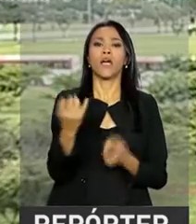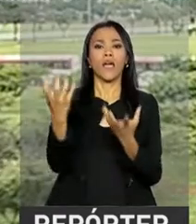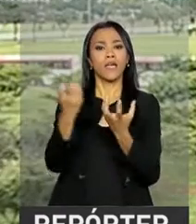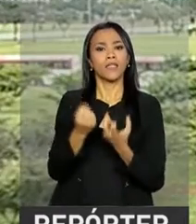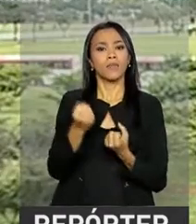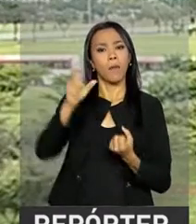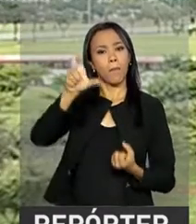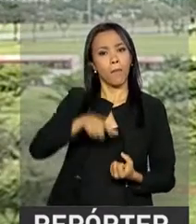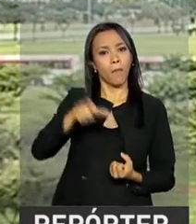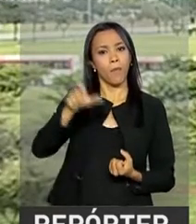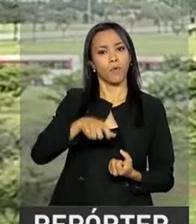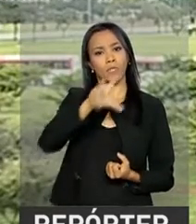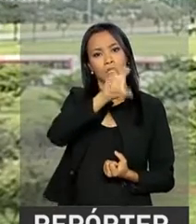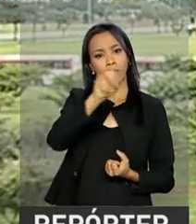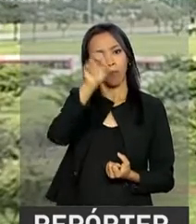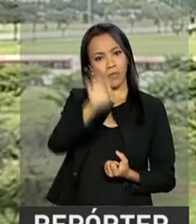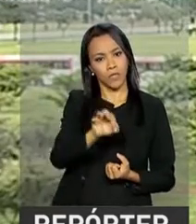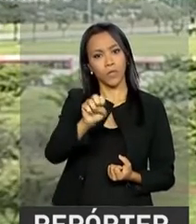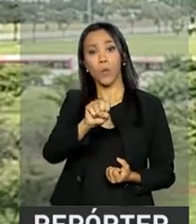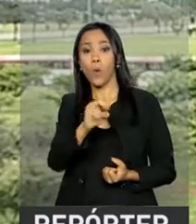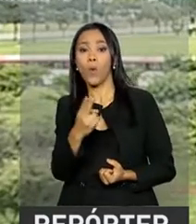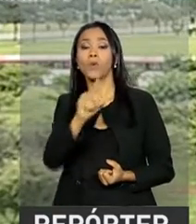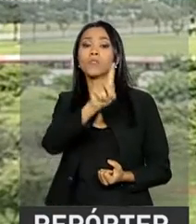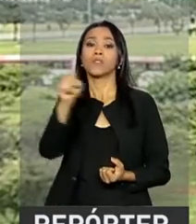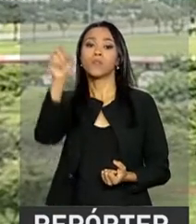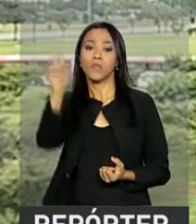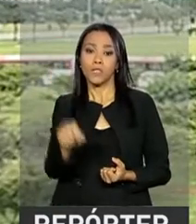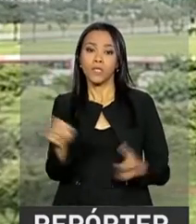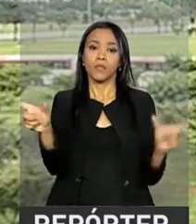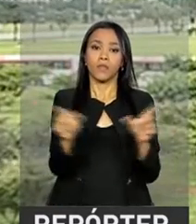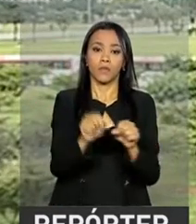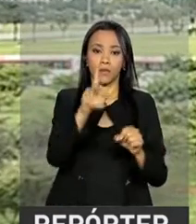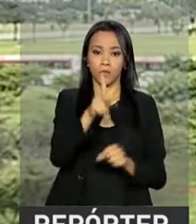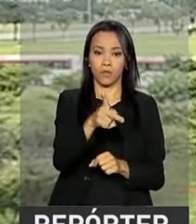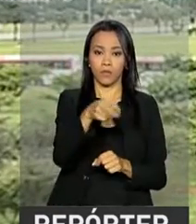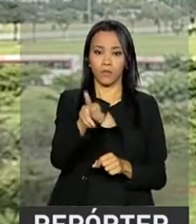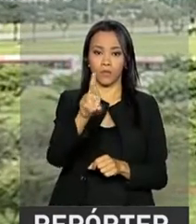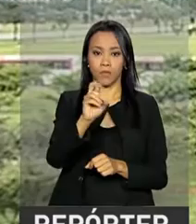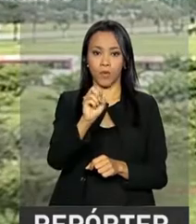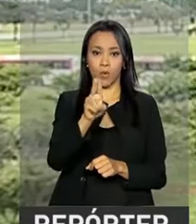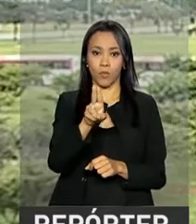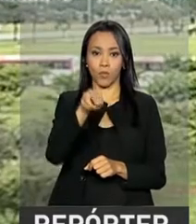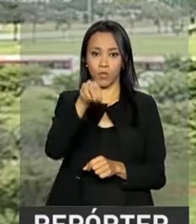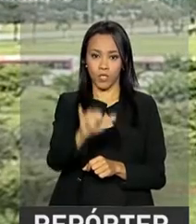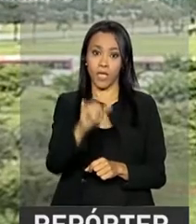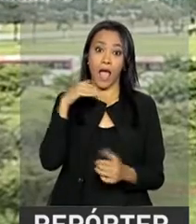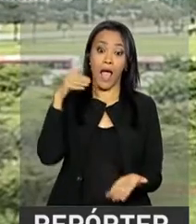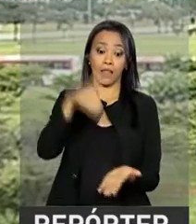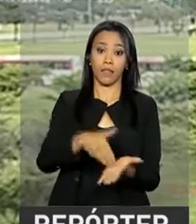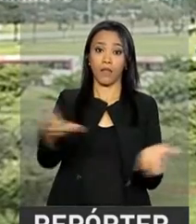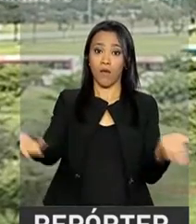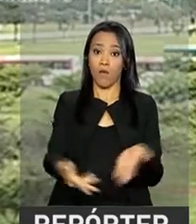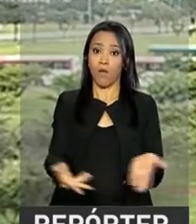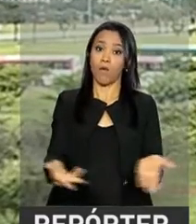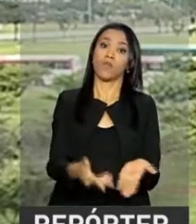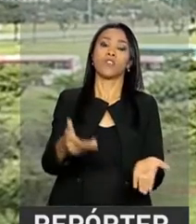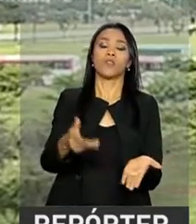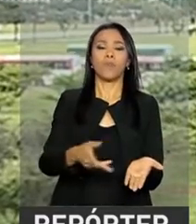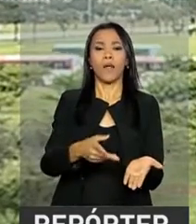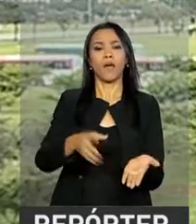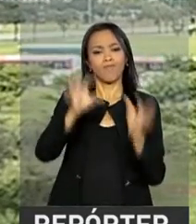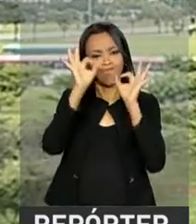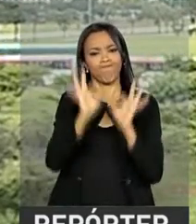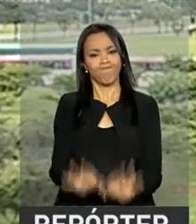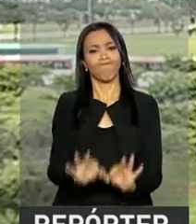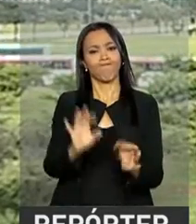integrais e parciais do prouni o programa universidade para todos esses candidatos têm até hoje para confirmar as informações